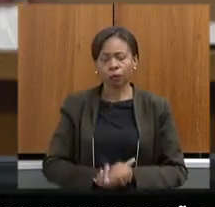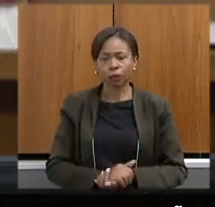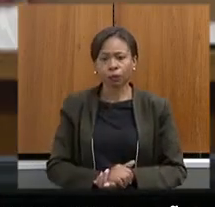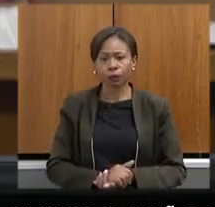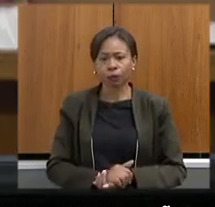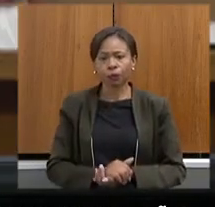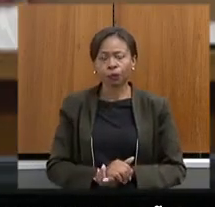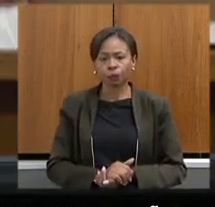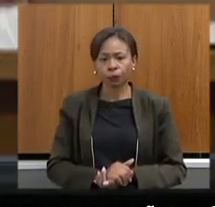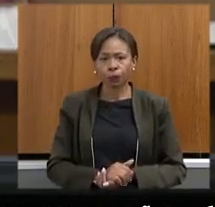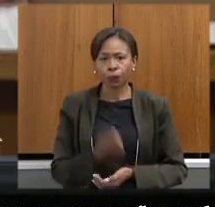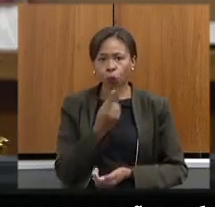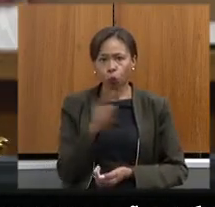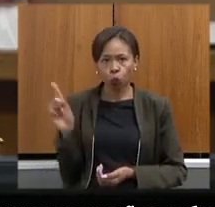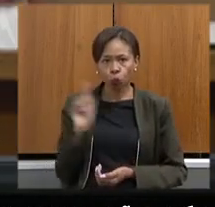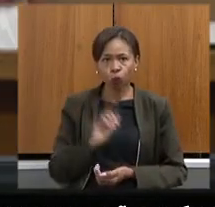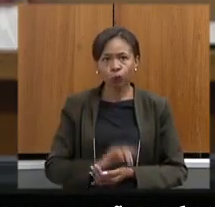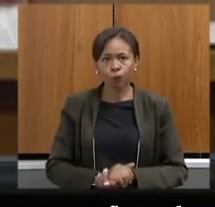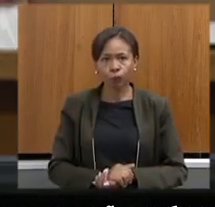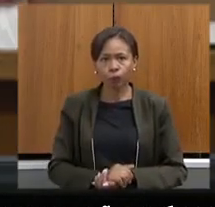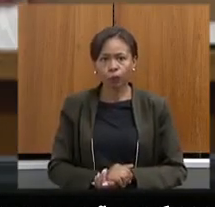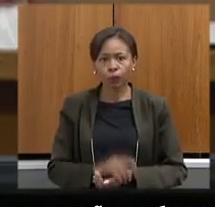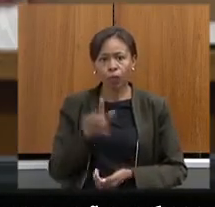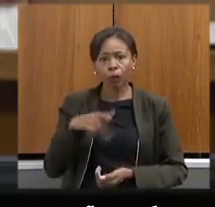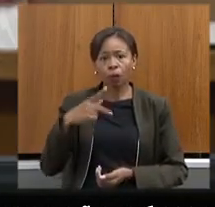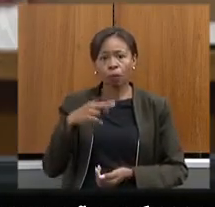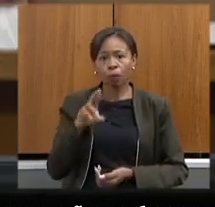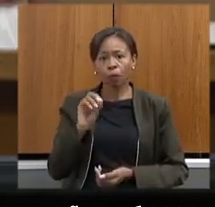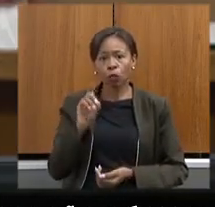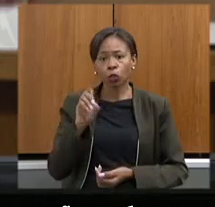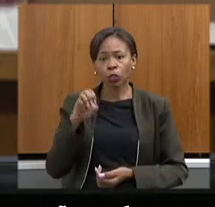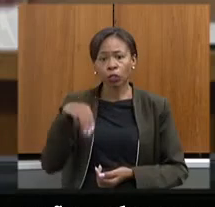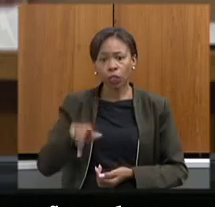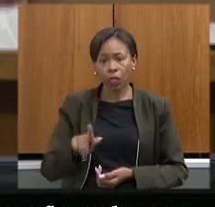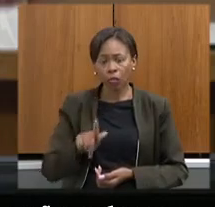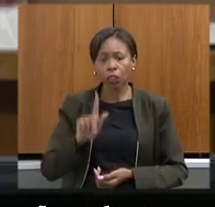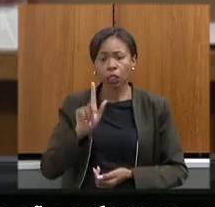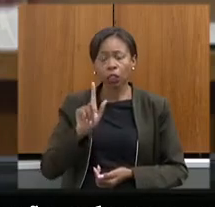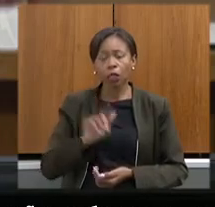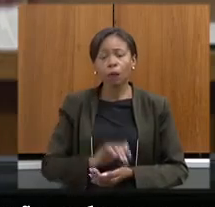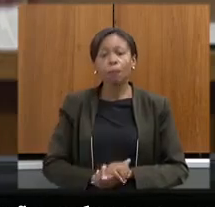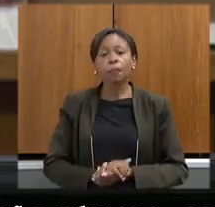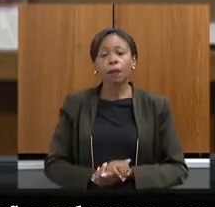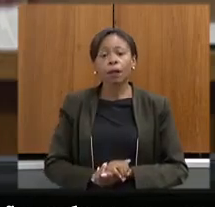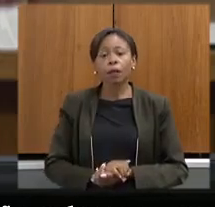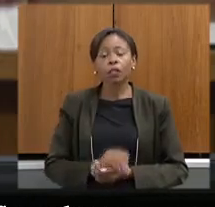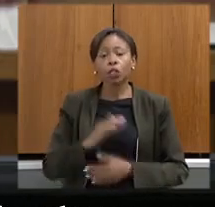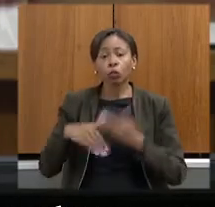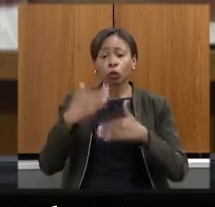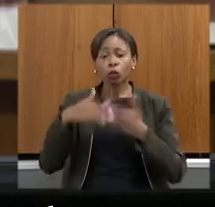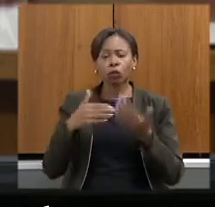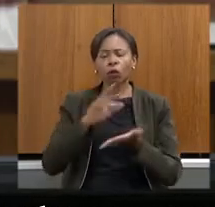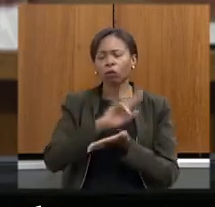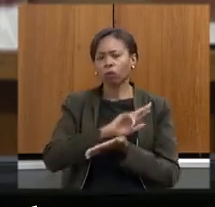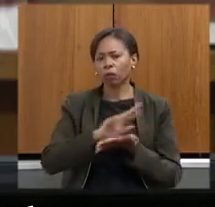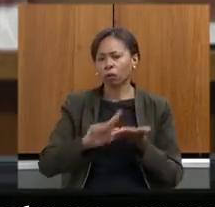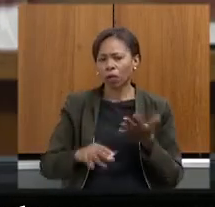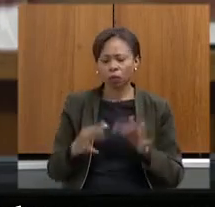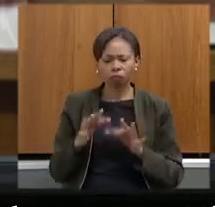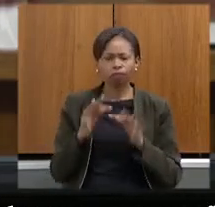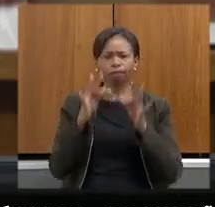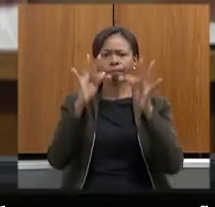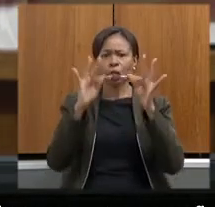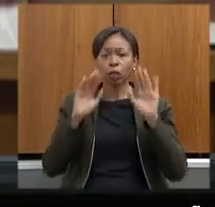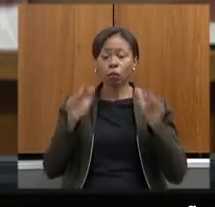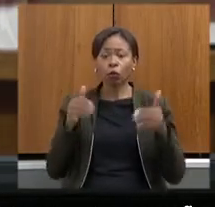e por fim o último slide em relação a proteja nessa companhia de tecnologia informação a gente desenvolveu uma série de tecnologias